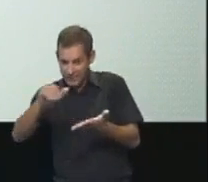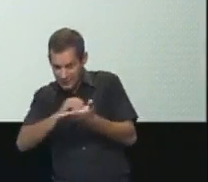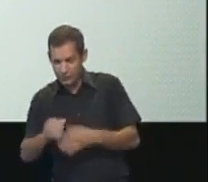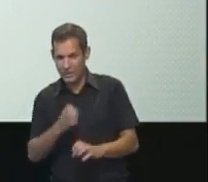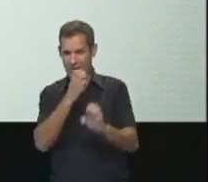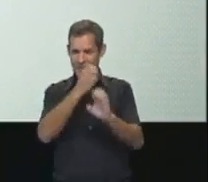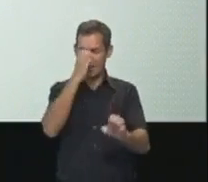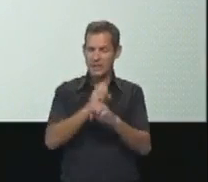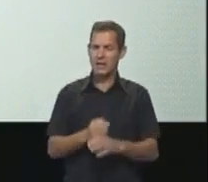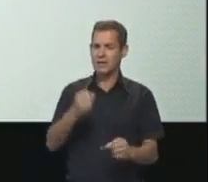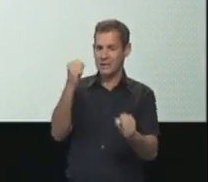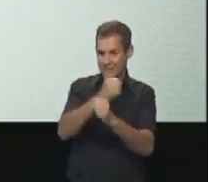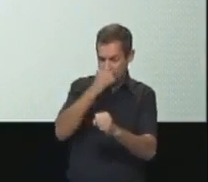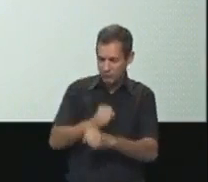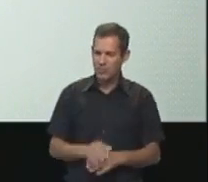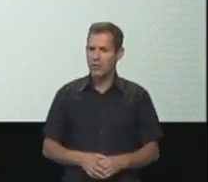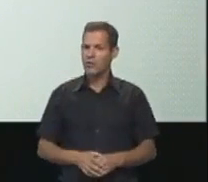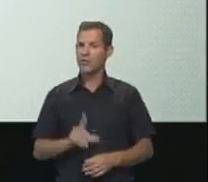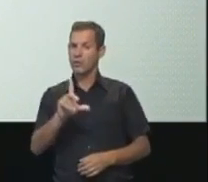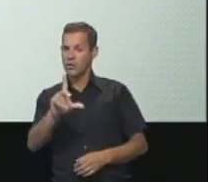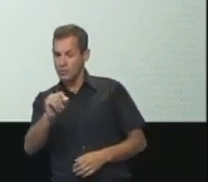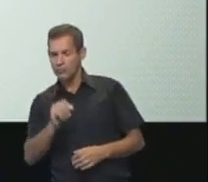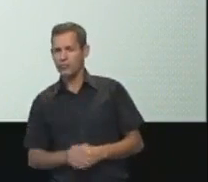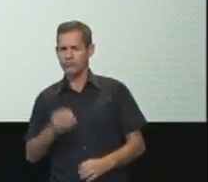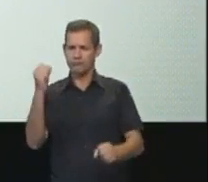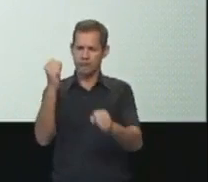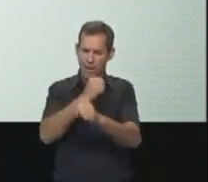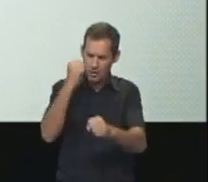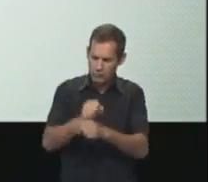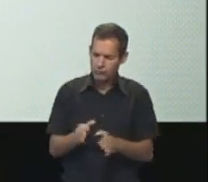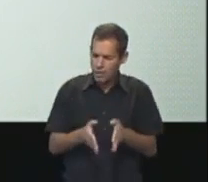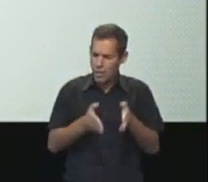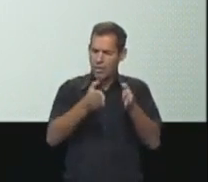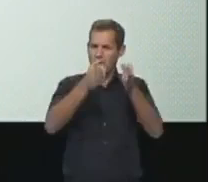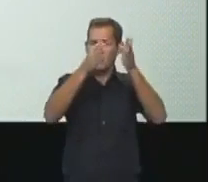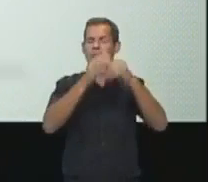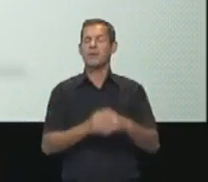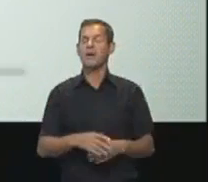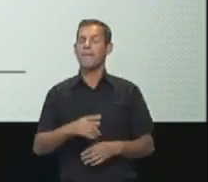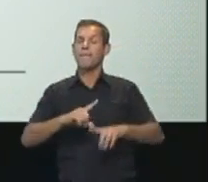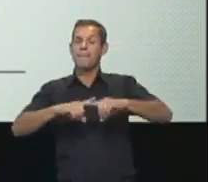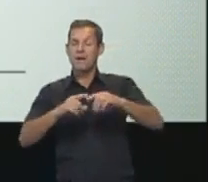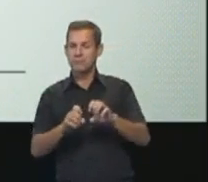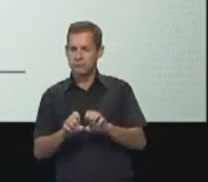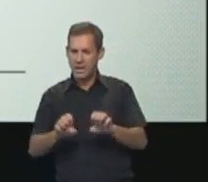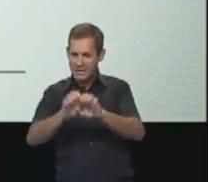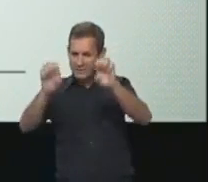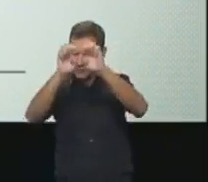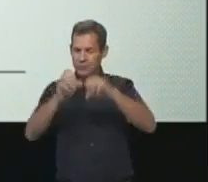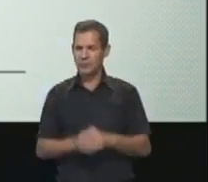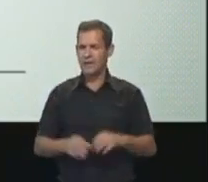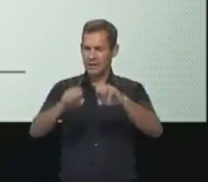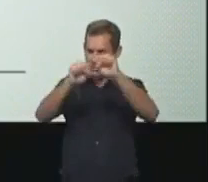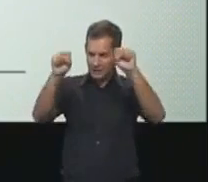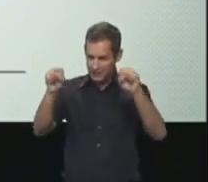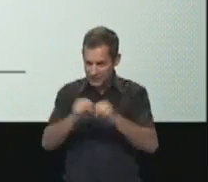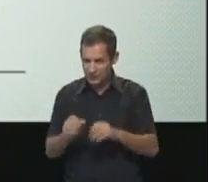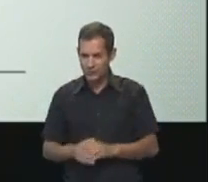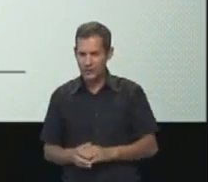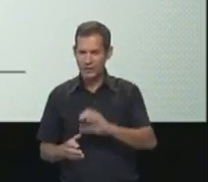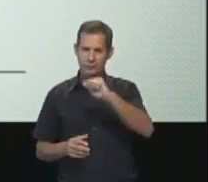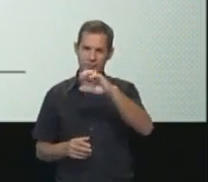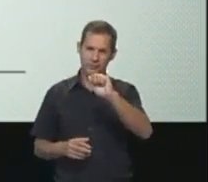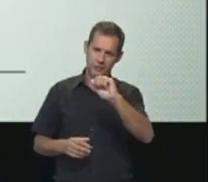de engenharia civil que foi contratado para construir um edifício cuja estrutura será em sistema de casca